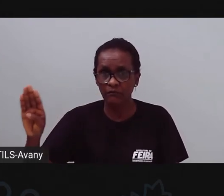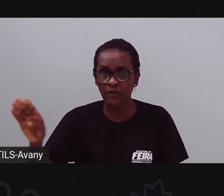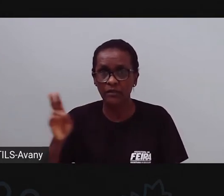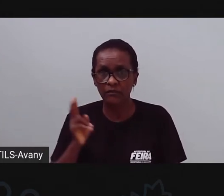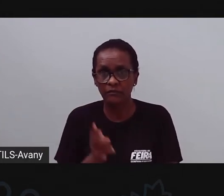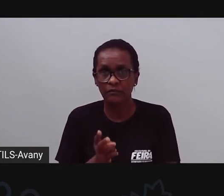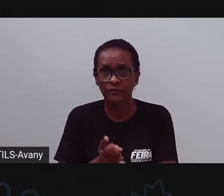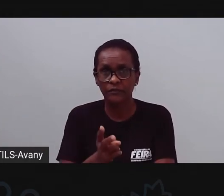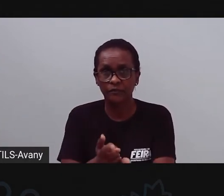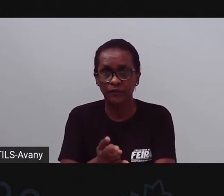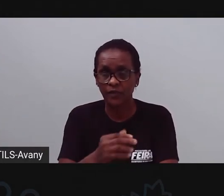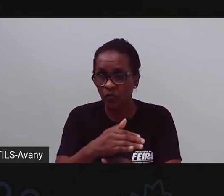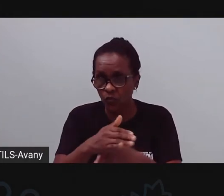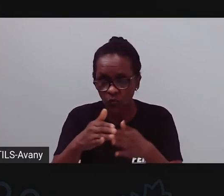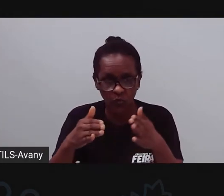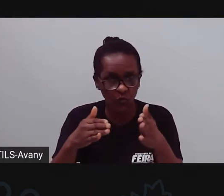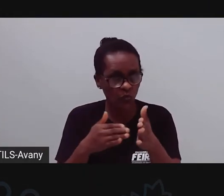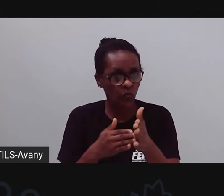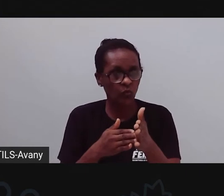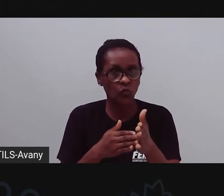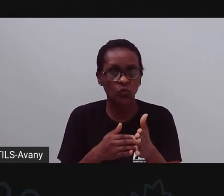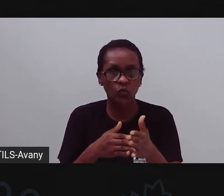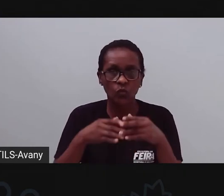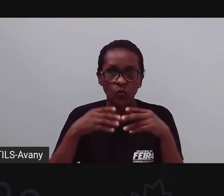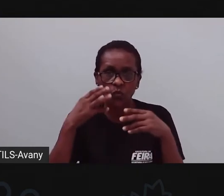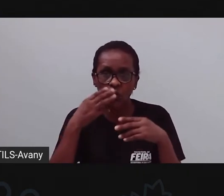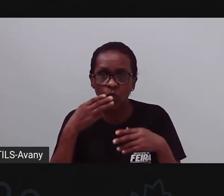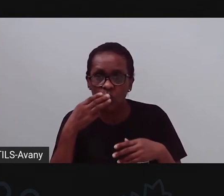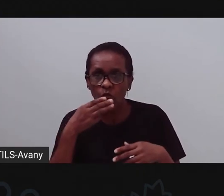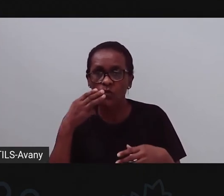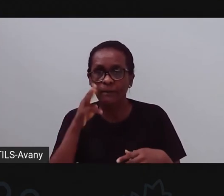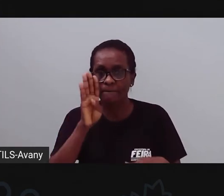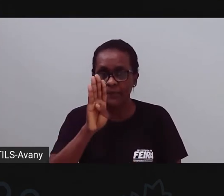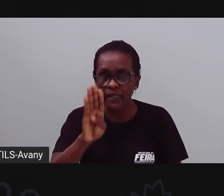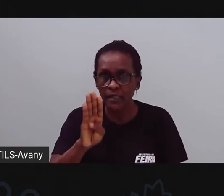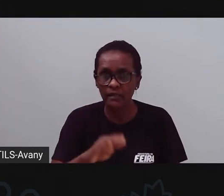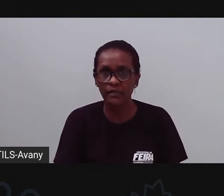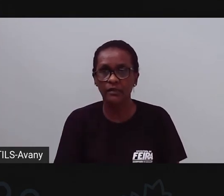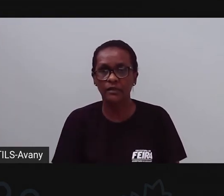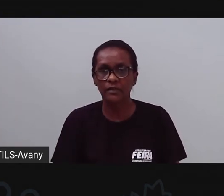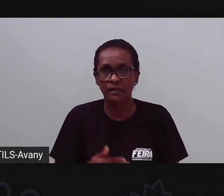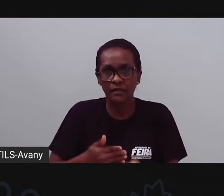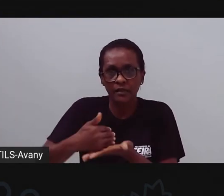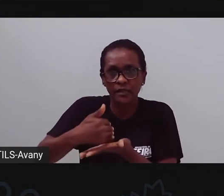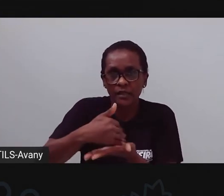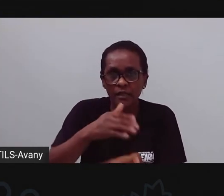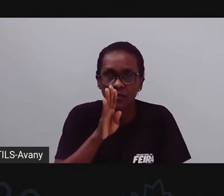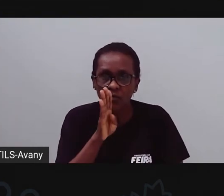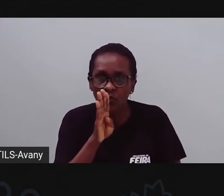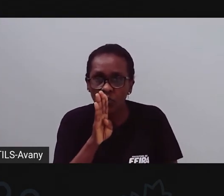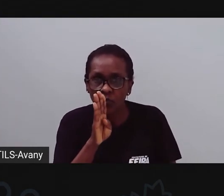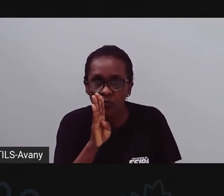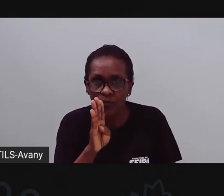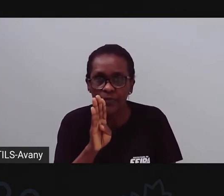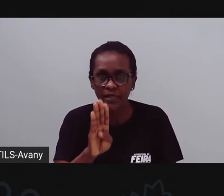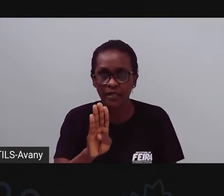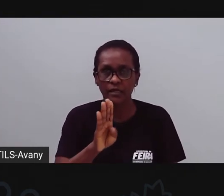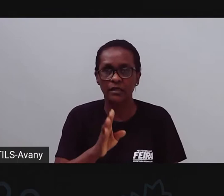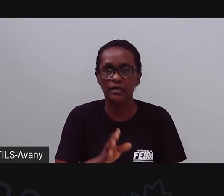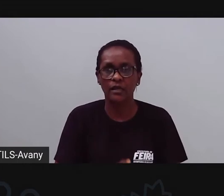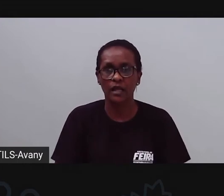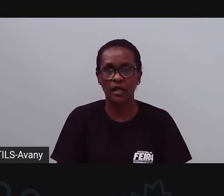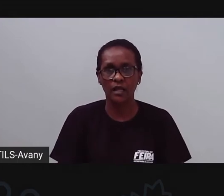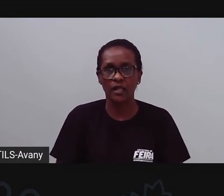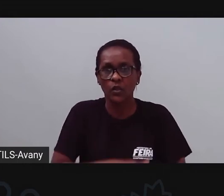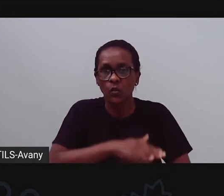que é Belo Horizonte também tinham comidas a bala várias coisas né que tinham iniciavam com a letra